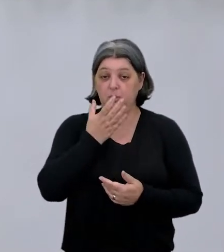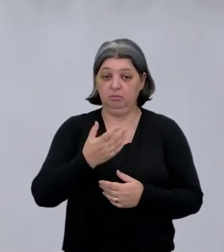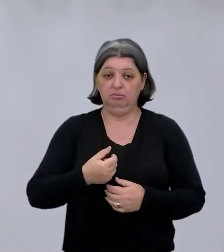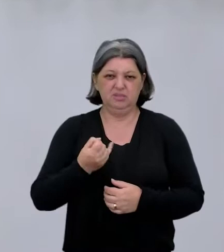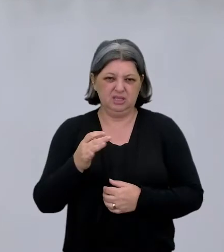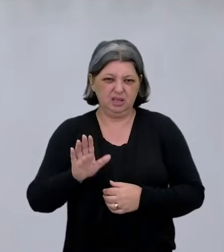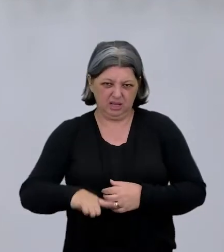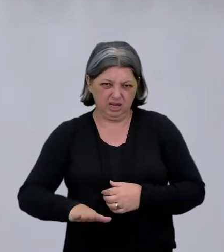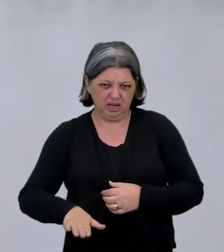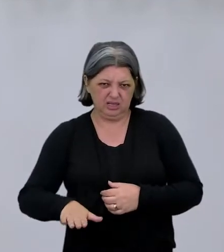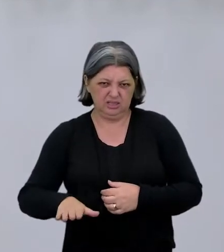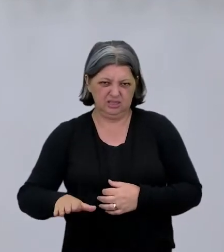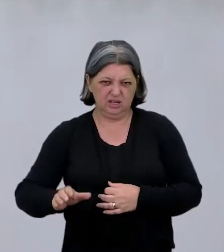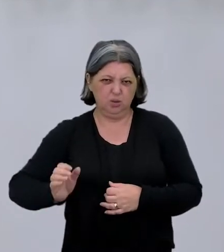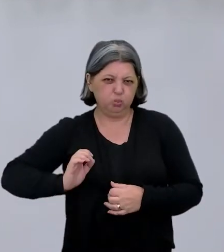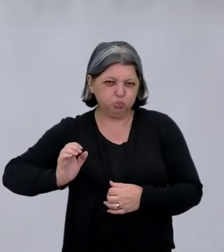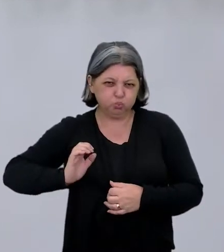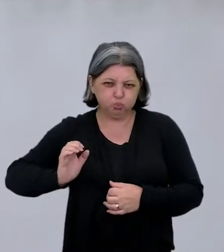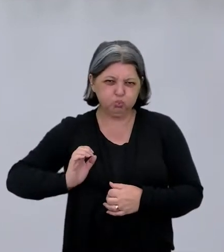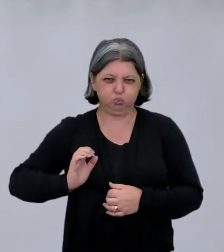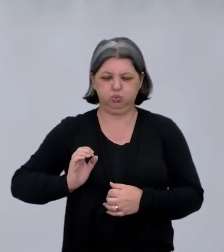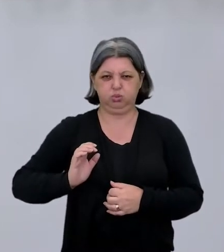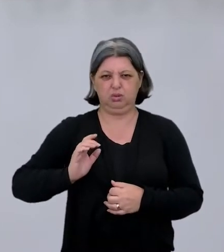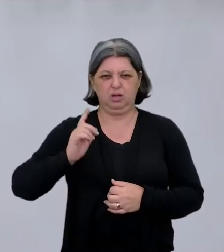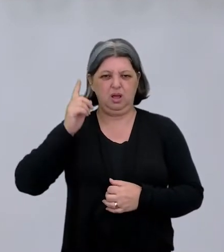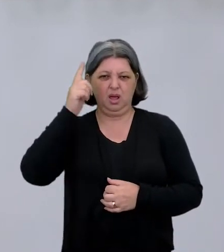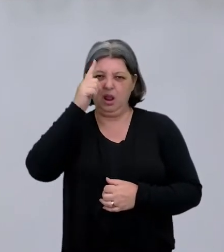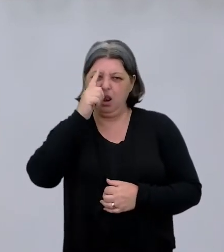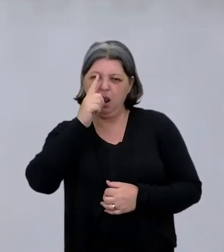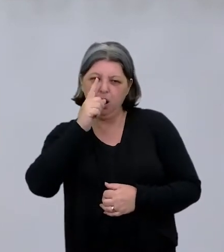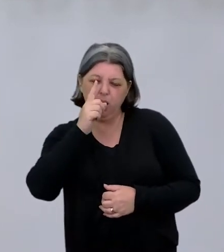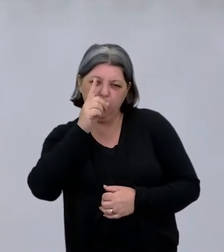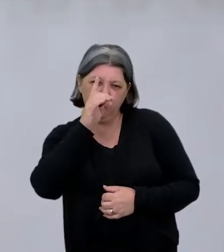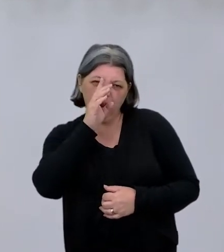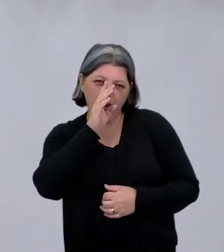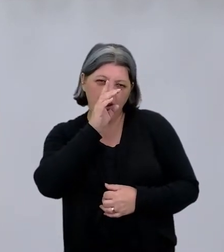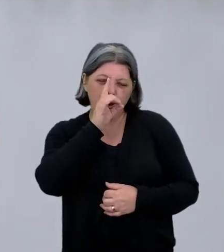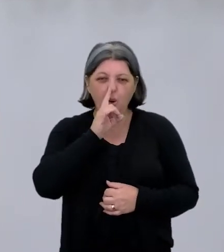rica, vamos colocar, tipo, tudo. Loira, branca, olhos azuis,